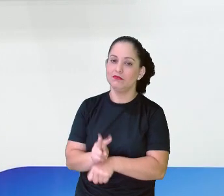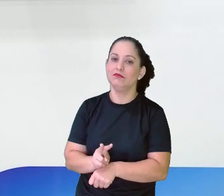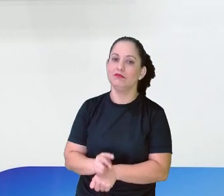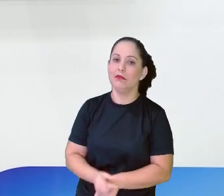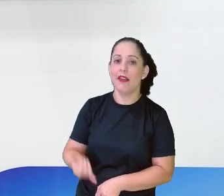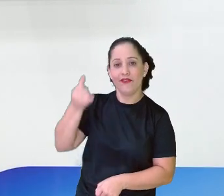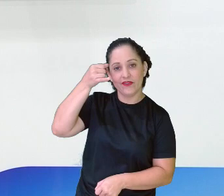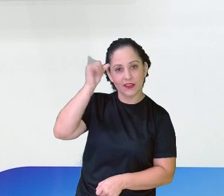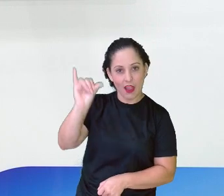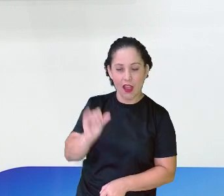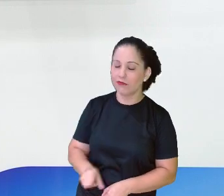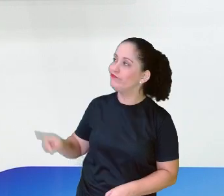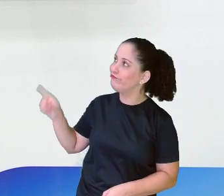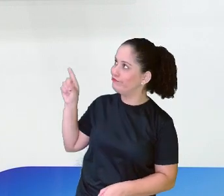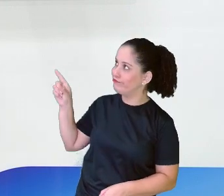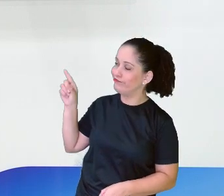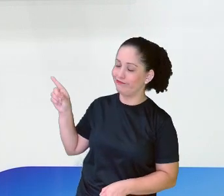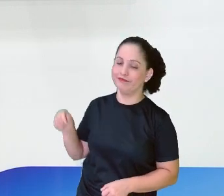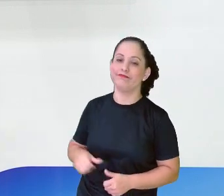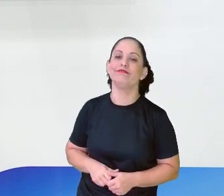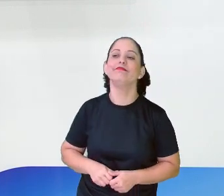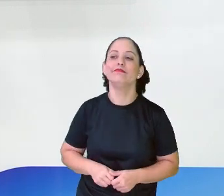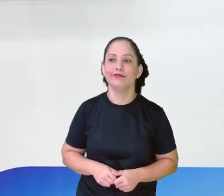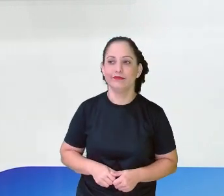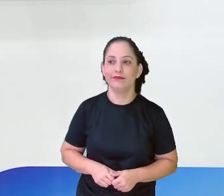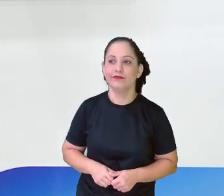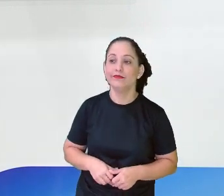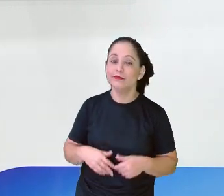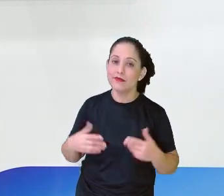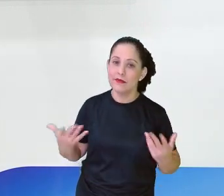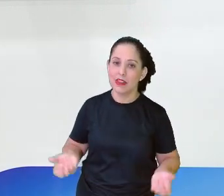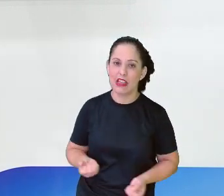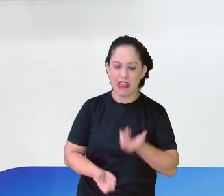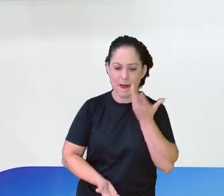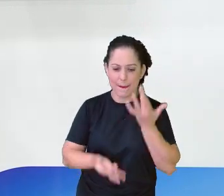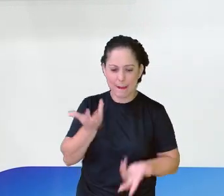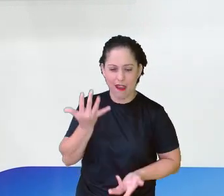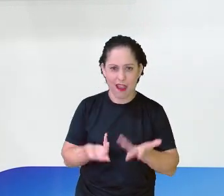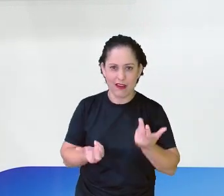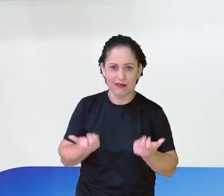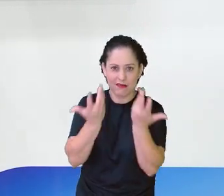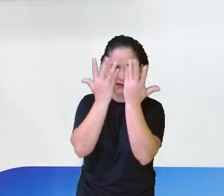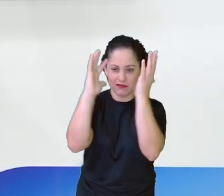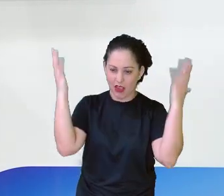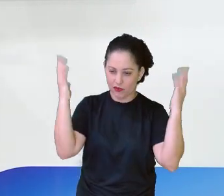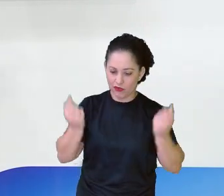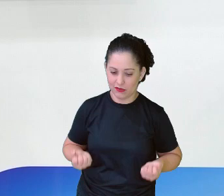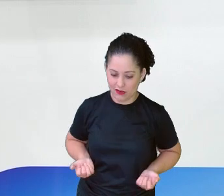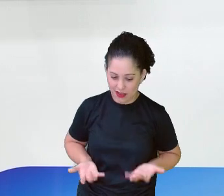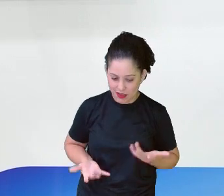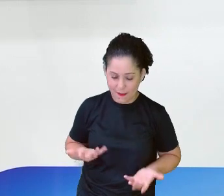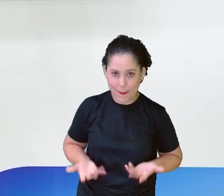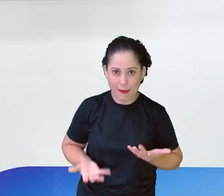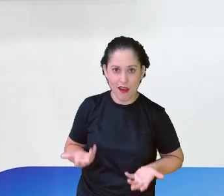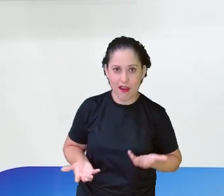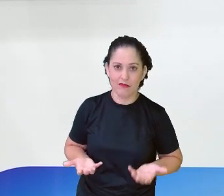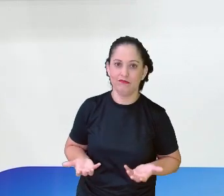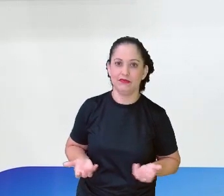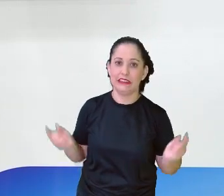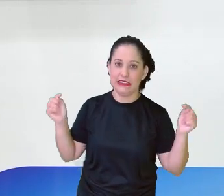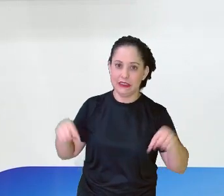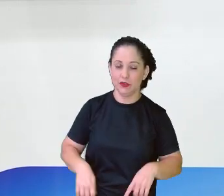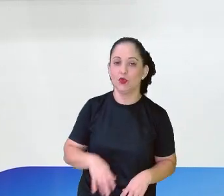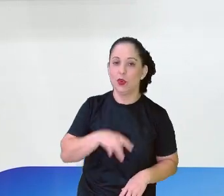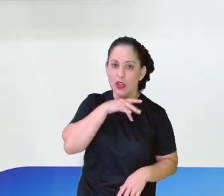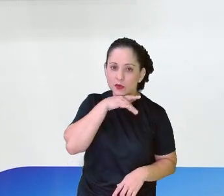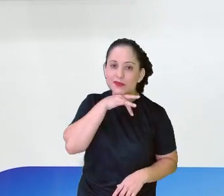suas dificuldades. Muitas pessoas têm esse hábito aqui, ó, de queimar o mato, como elas dizem, para limpar o terreno. Isso não é